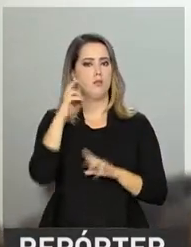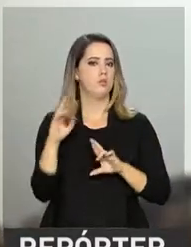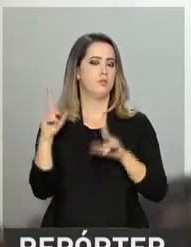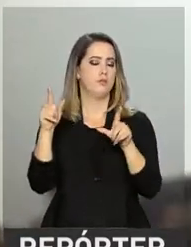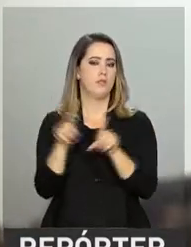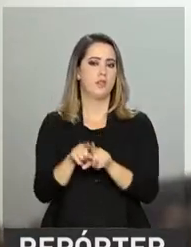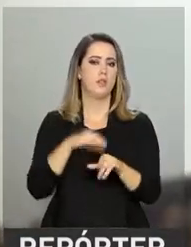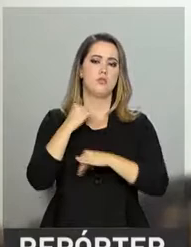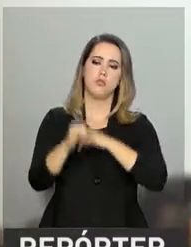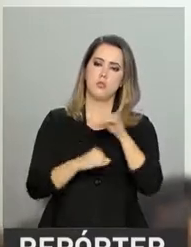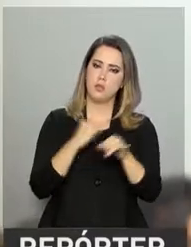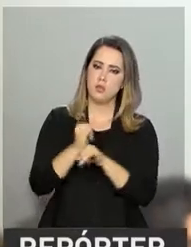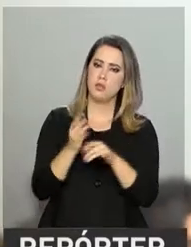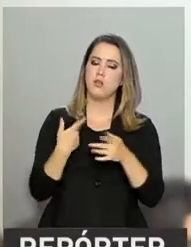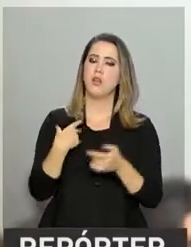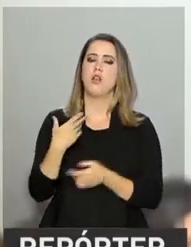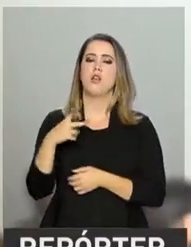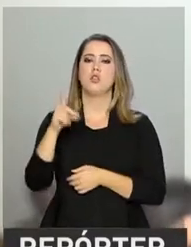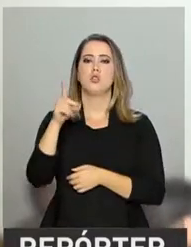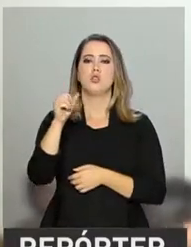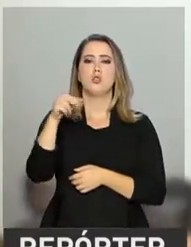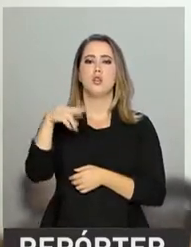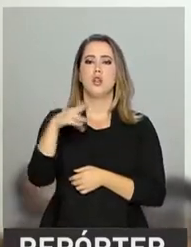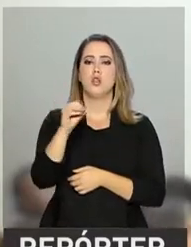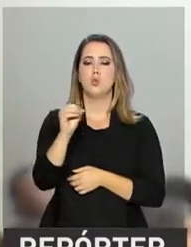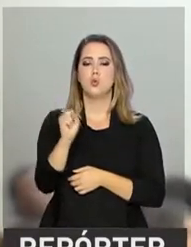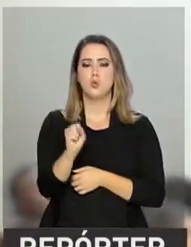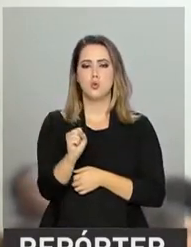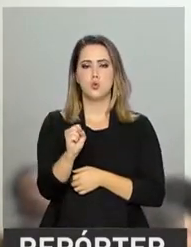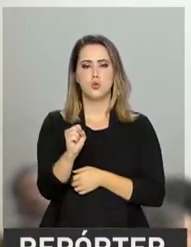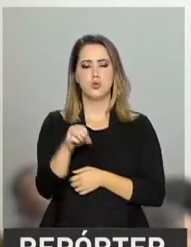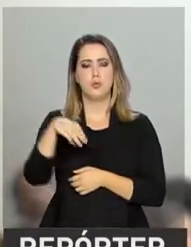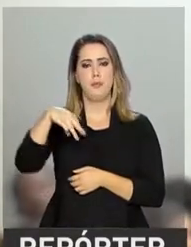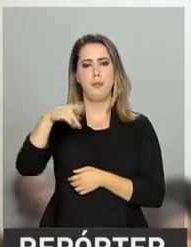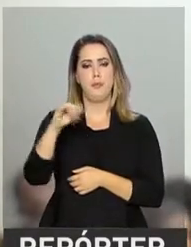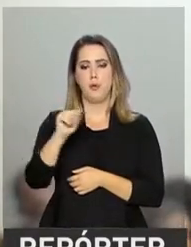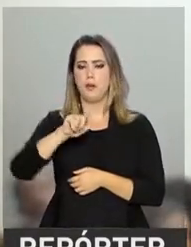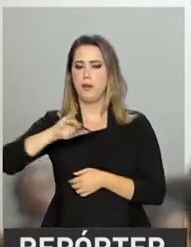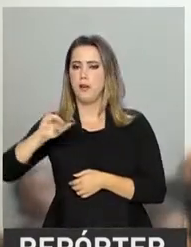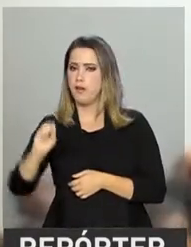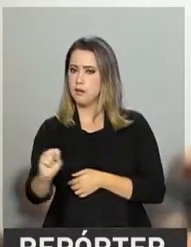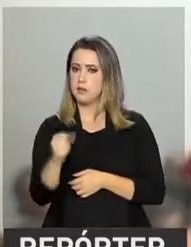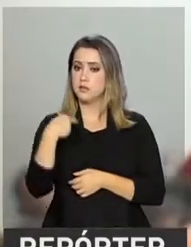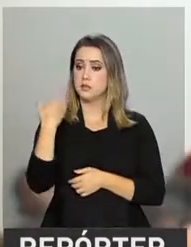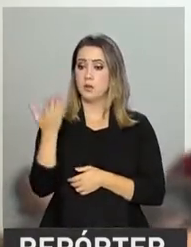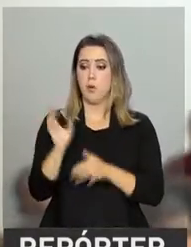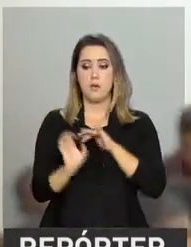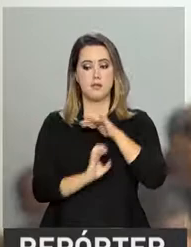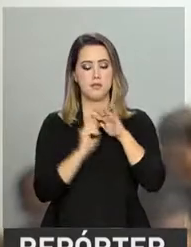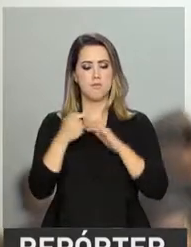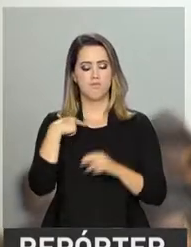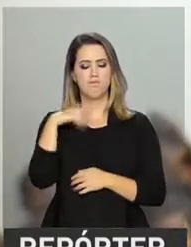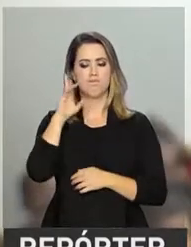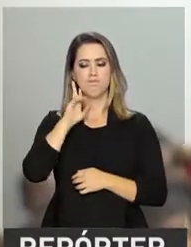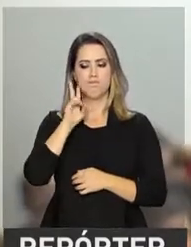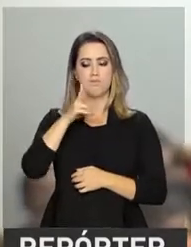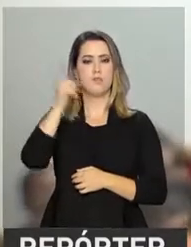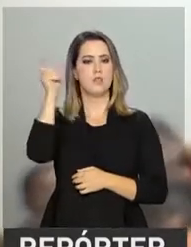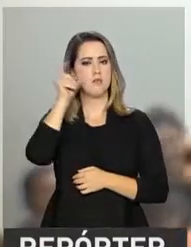terceirização danos morais você é faz com que as empresas tenham mais interesse